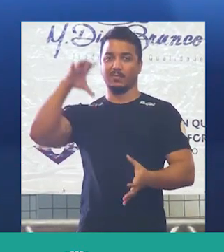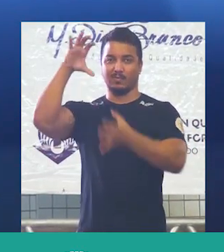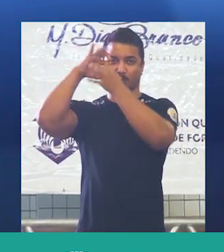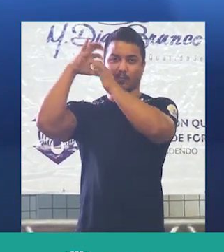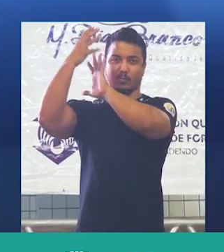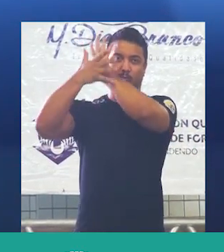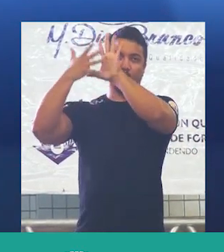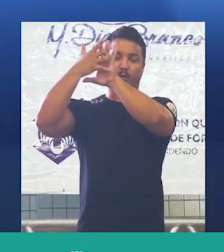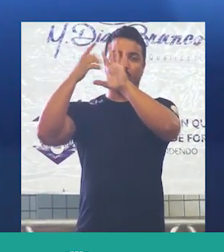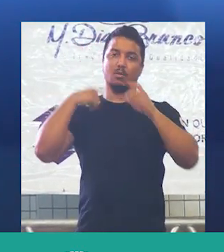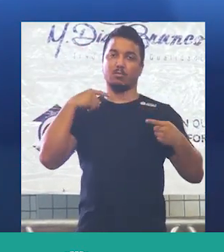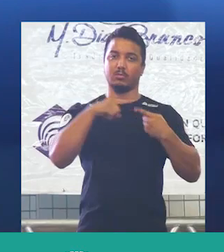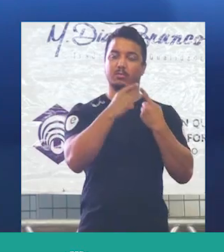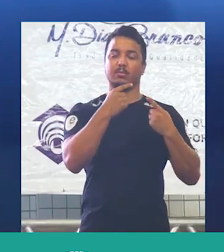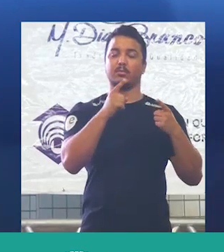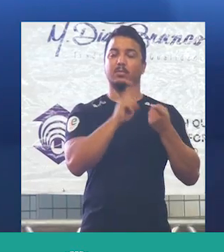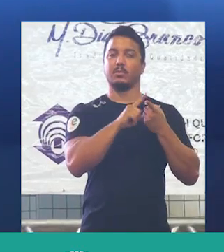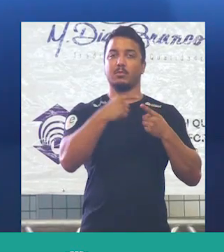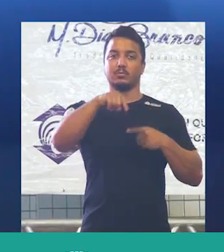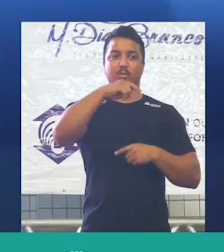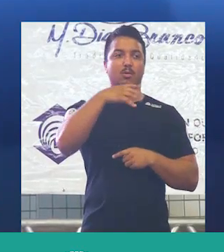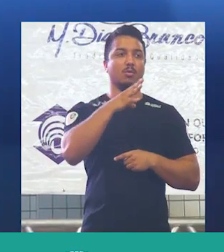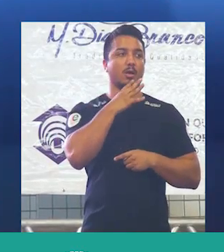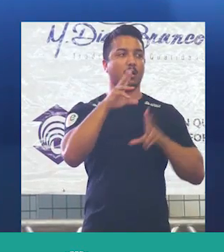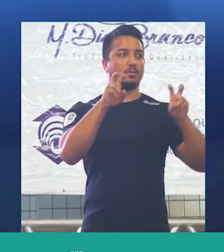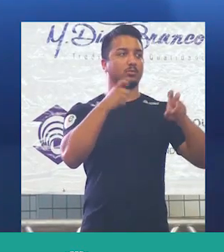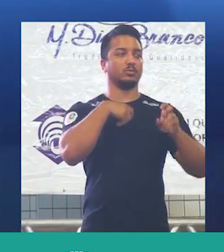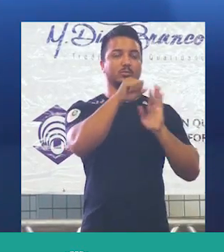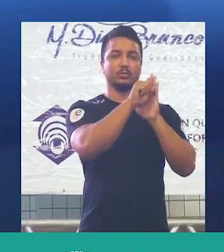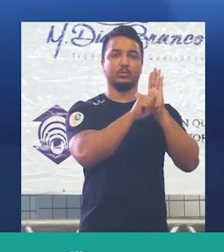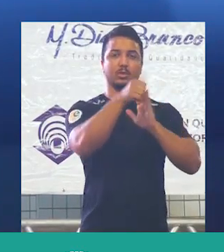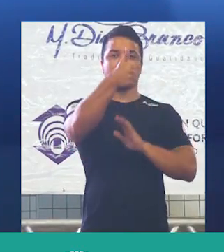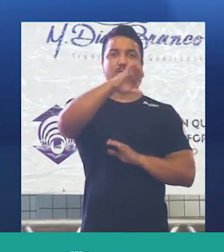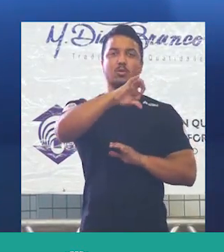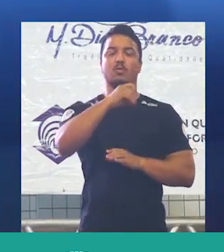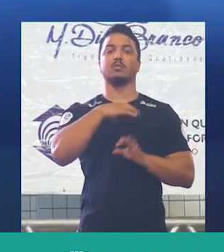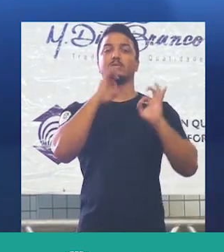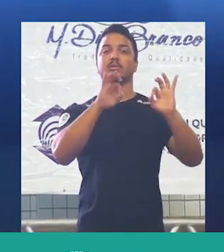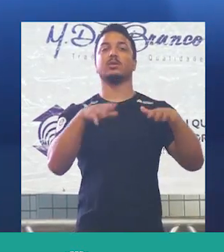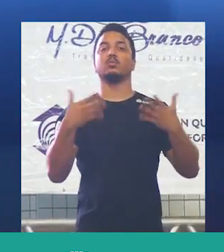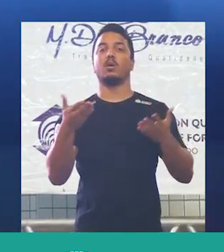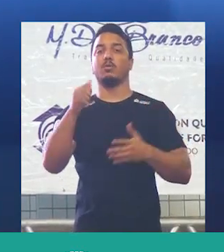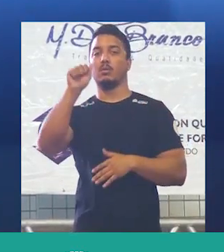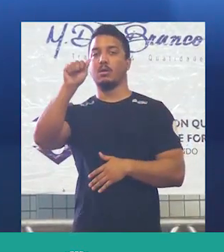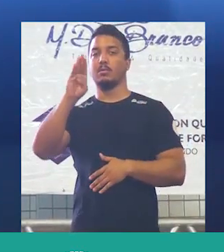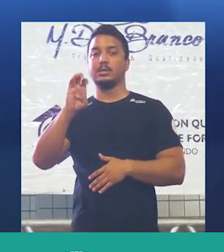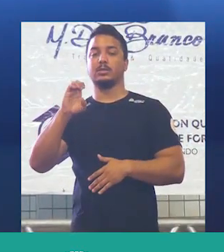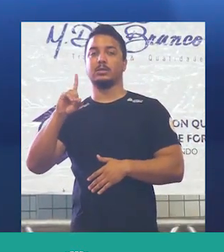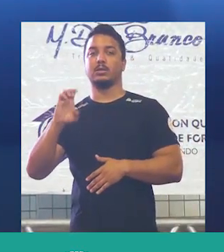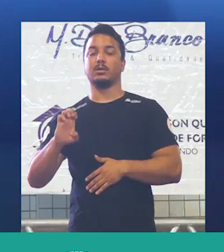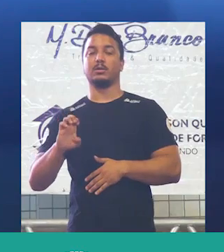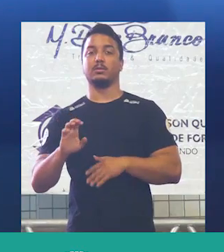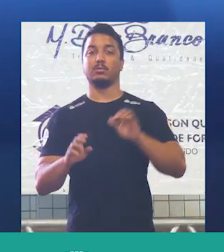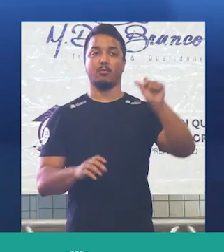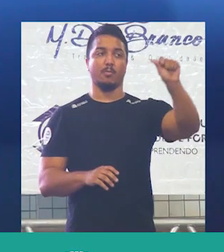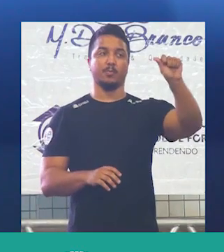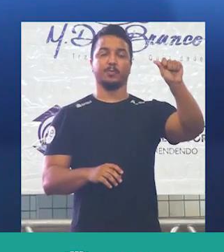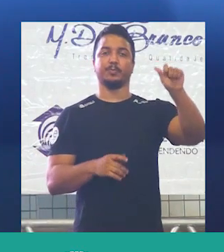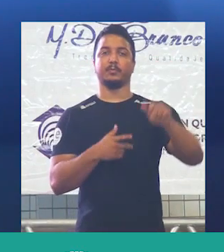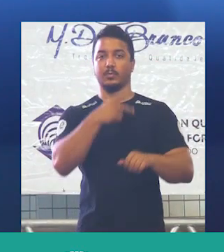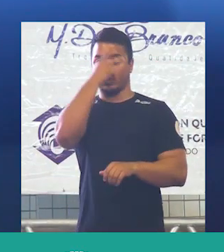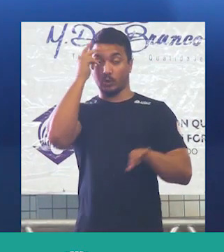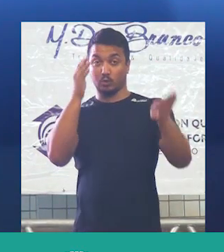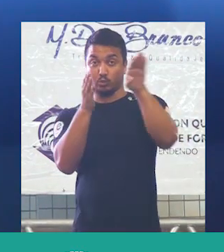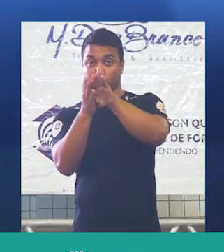conhecimentos relativos às transformações ocorridas no século XIX, é correto afirmar, olha a letra A chegada de